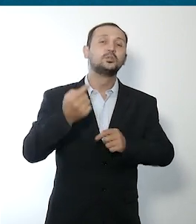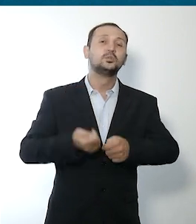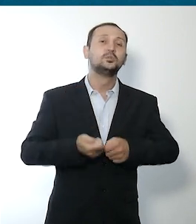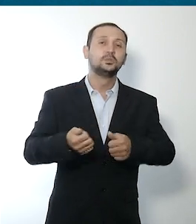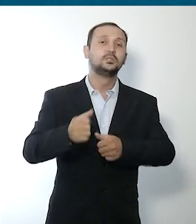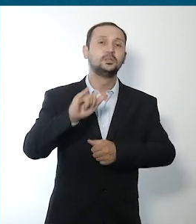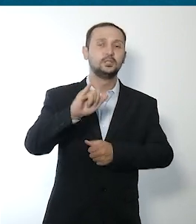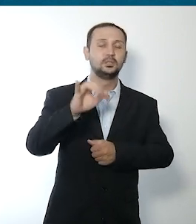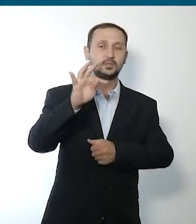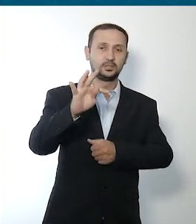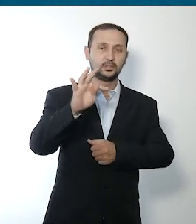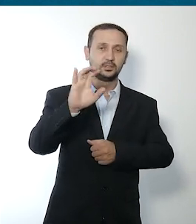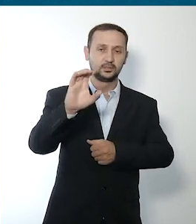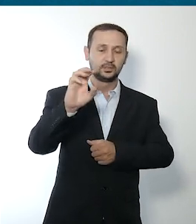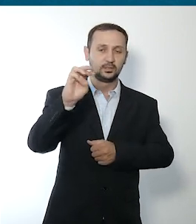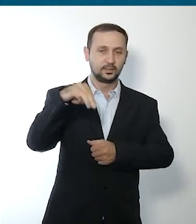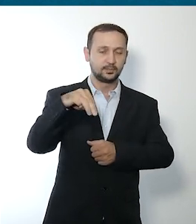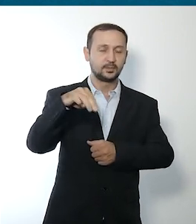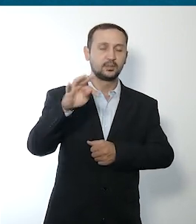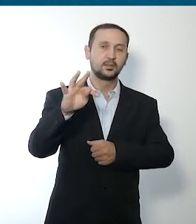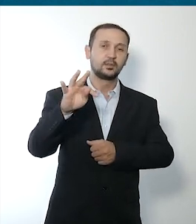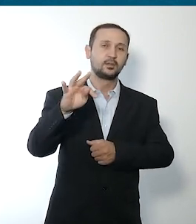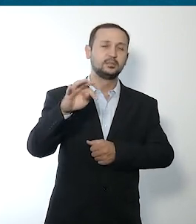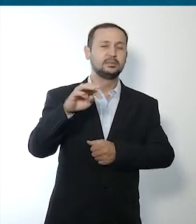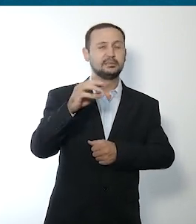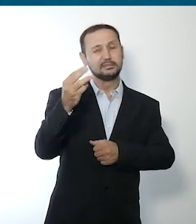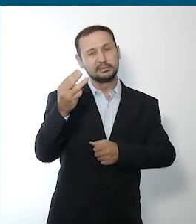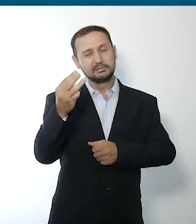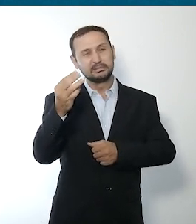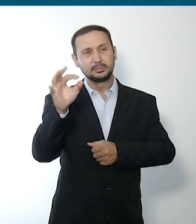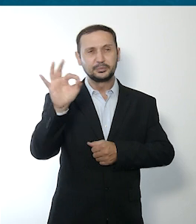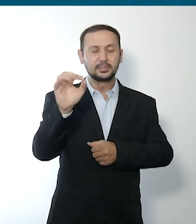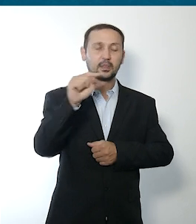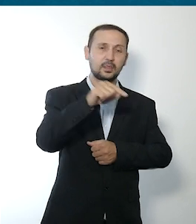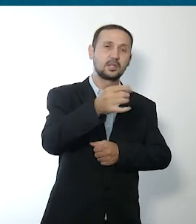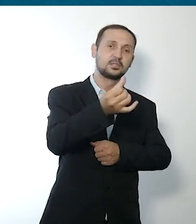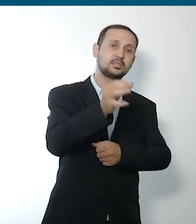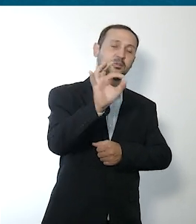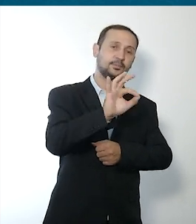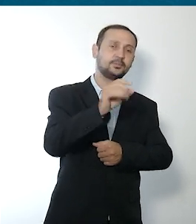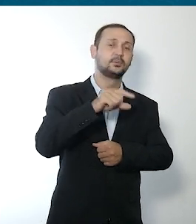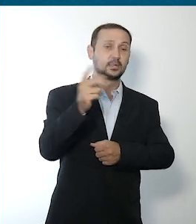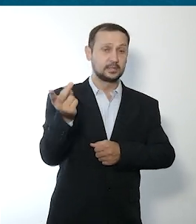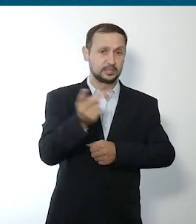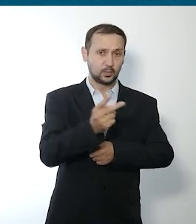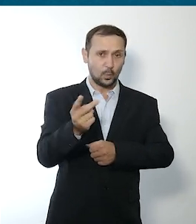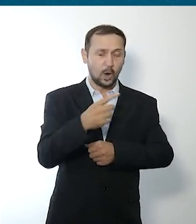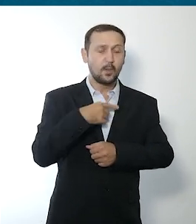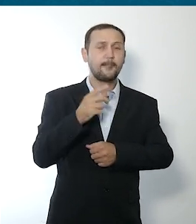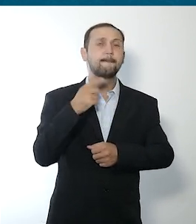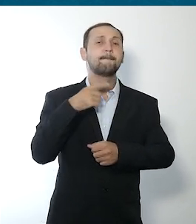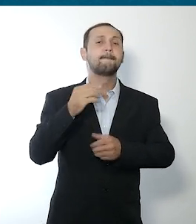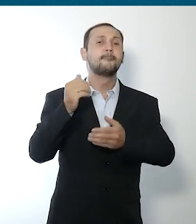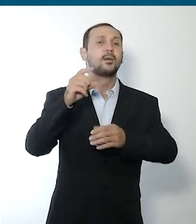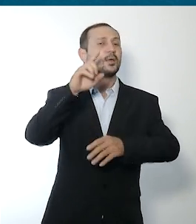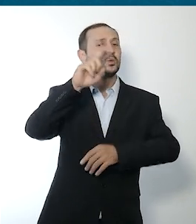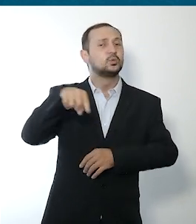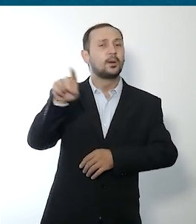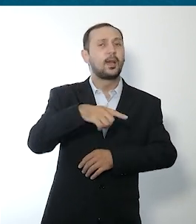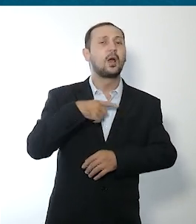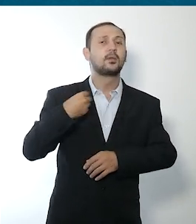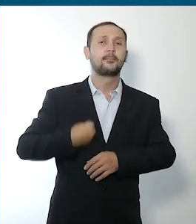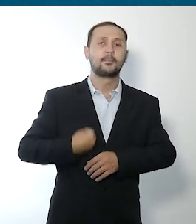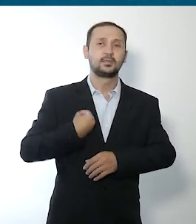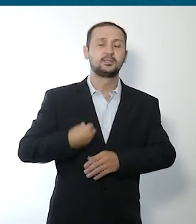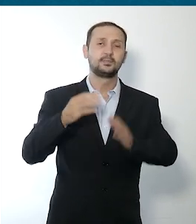Doação, o ITCMD, que variam de 3% a 6%, assim como a isenção do mesmo imposto para beneficiados